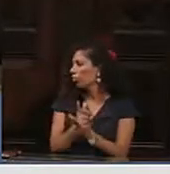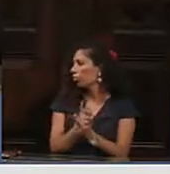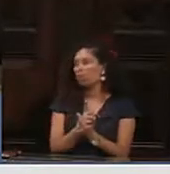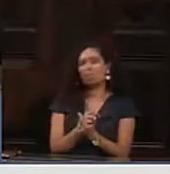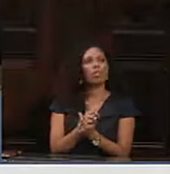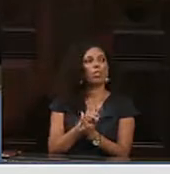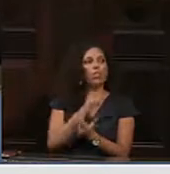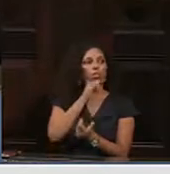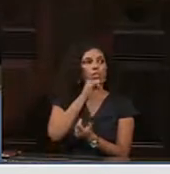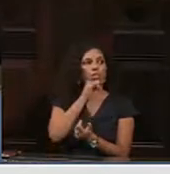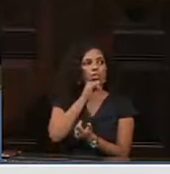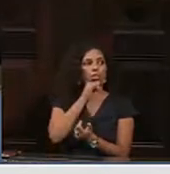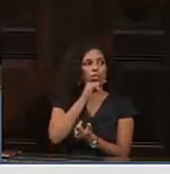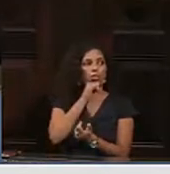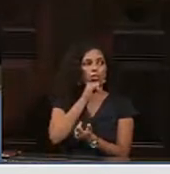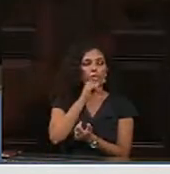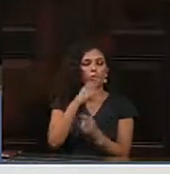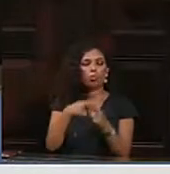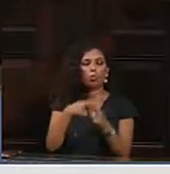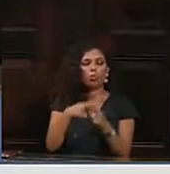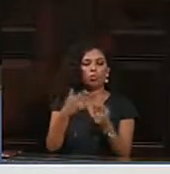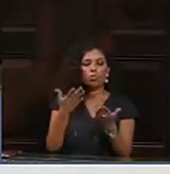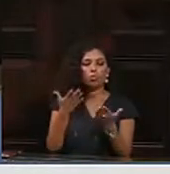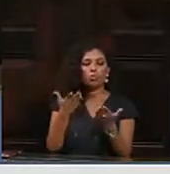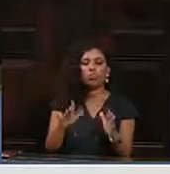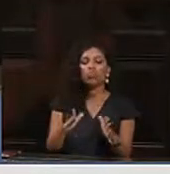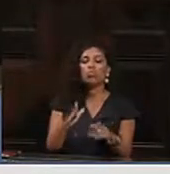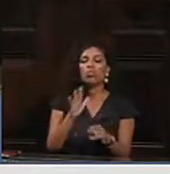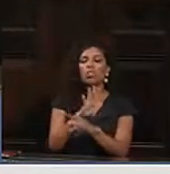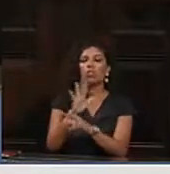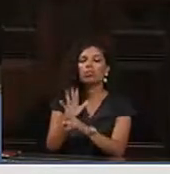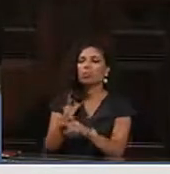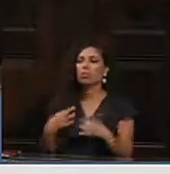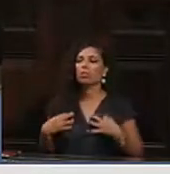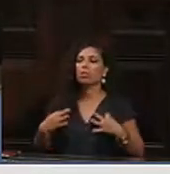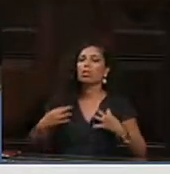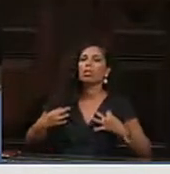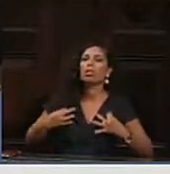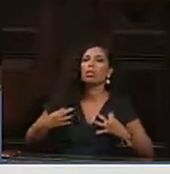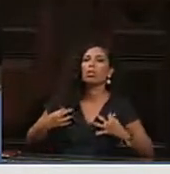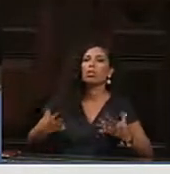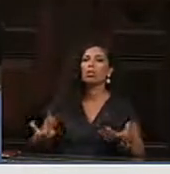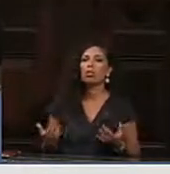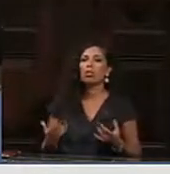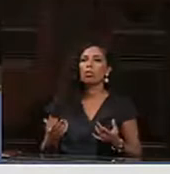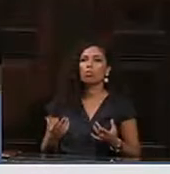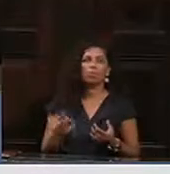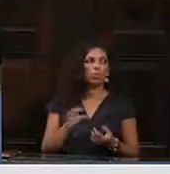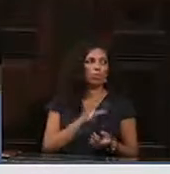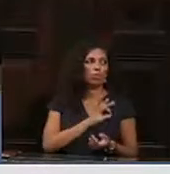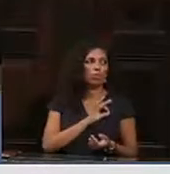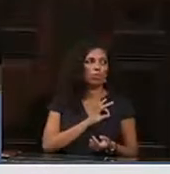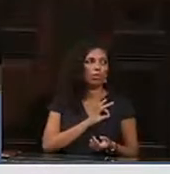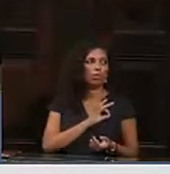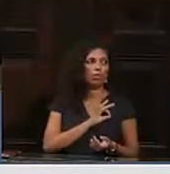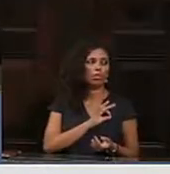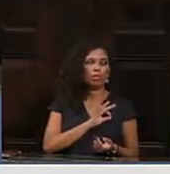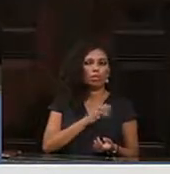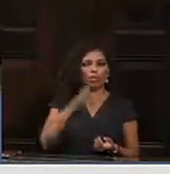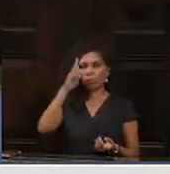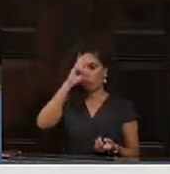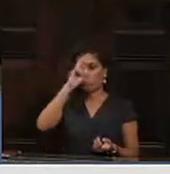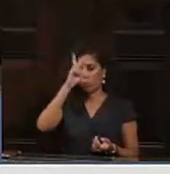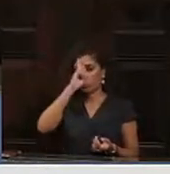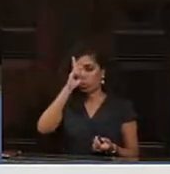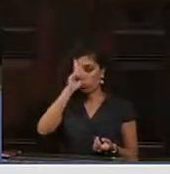auxílio fardamento. Por que não tem auxílio fardamento? Por que o policial militar não pode ter auxílio fardamento se lava todo dia a farda,